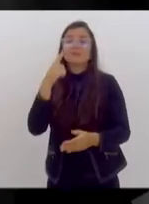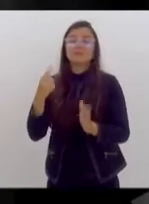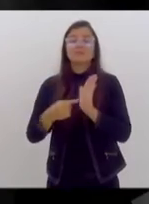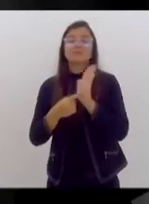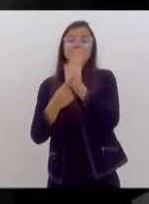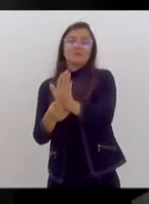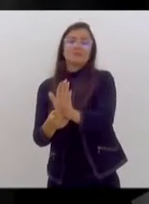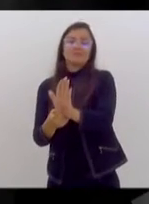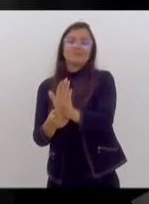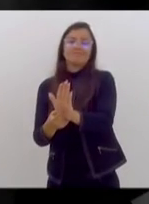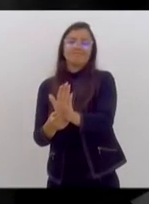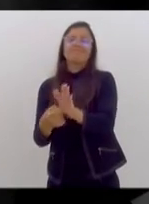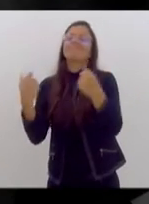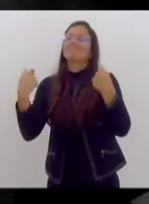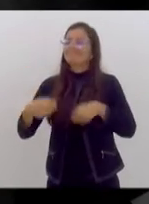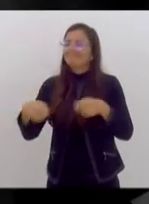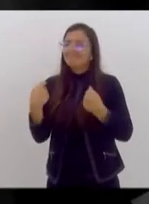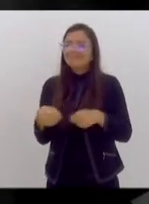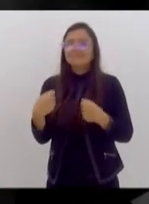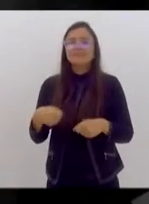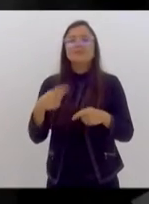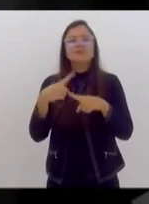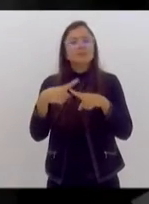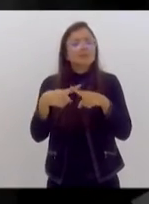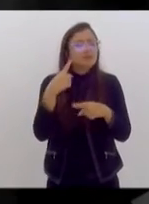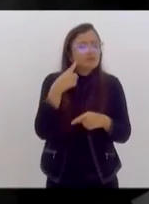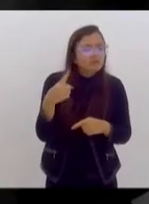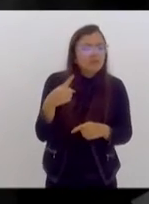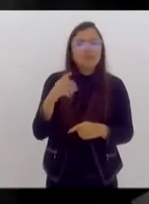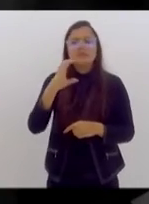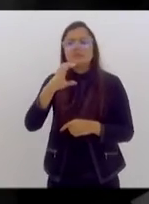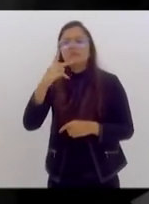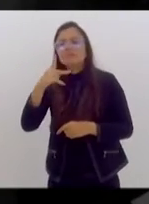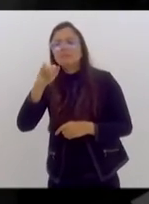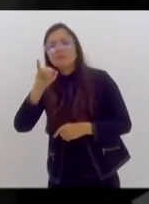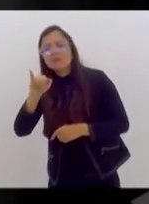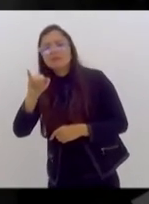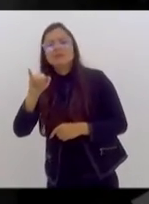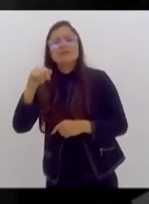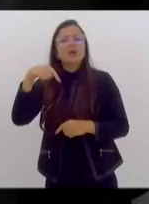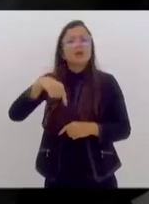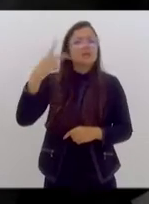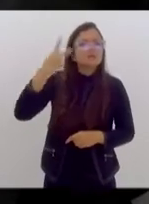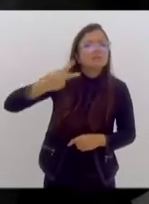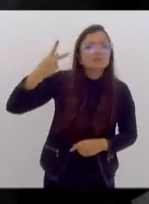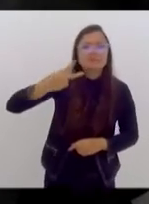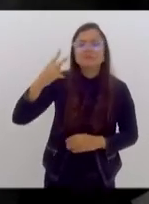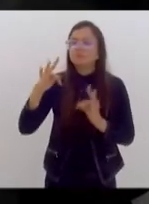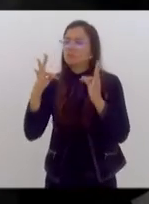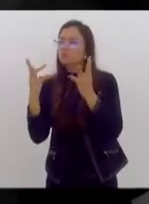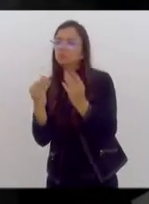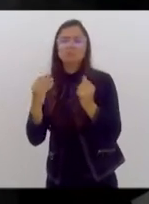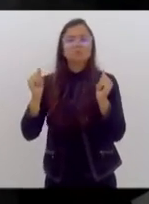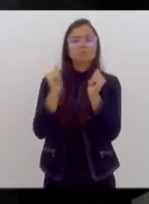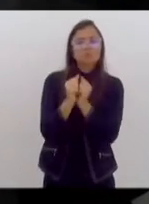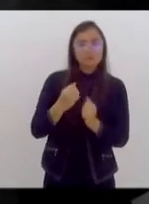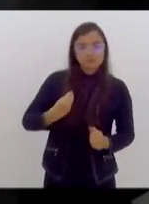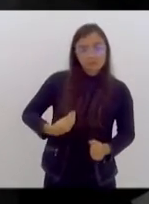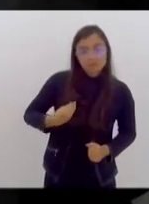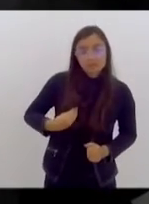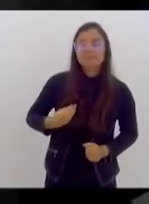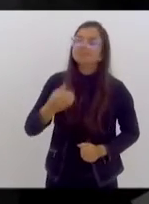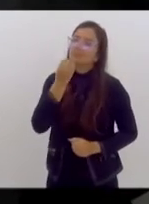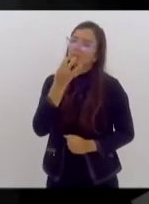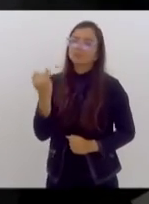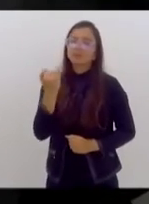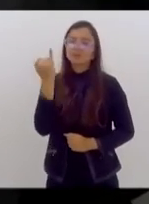para que a gente possa garantir a composição da CPI de todos os parlamentares que aqui estiveram E aí acho o